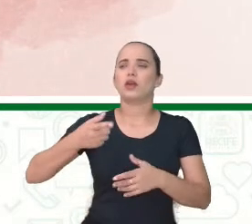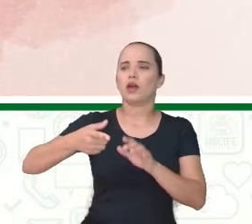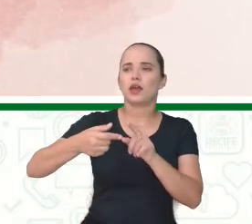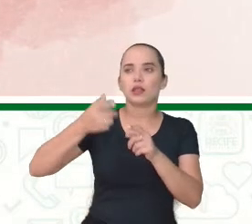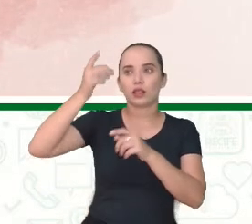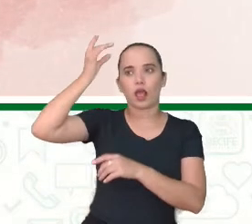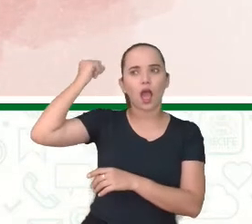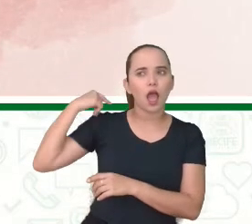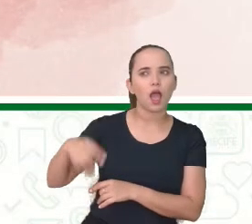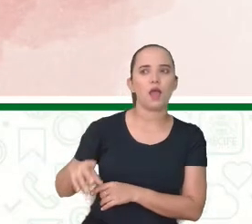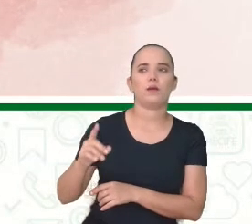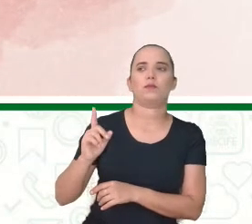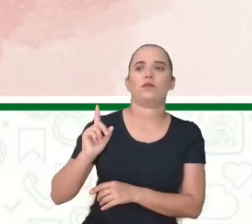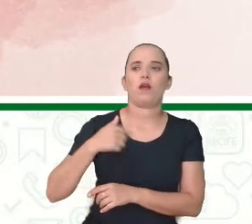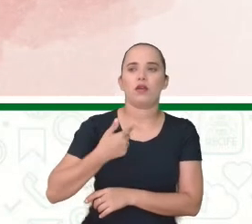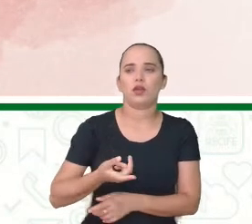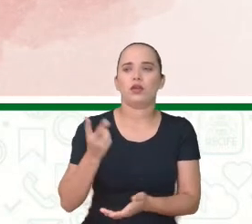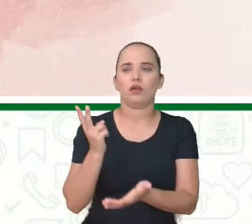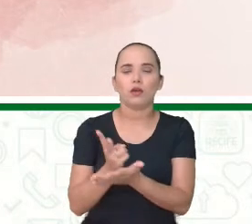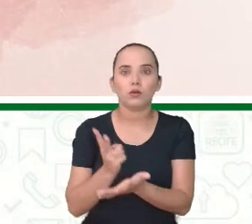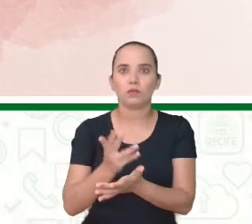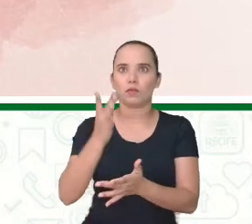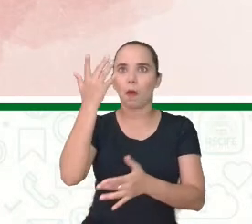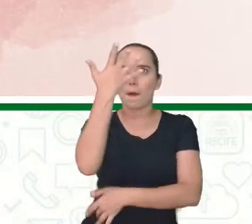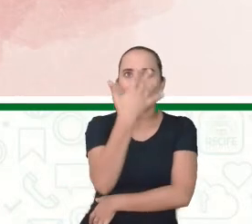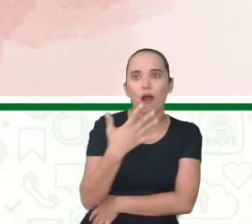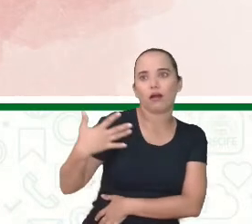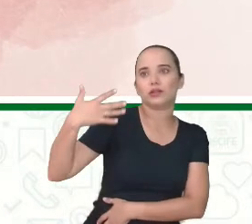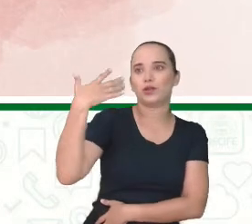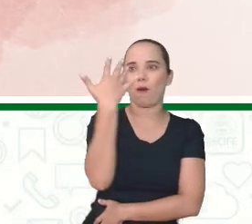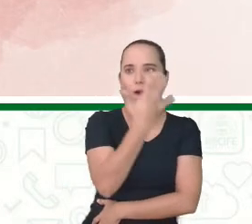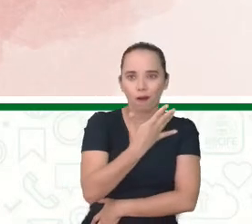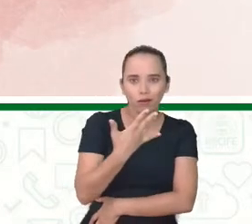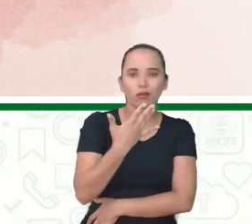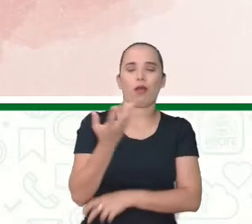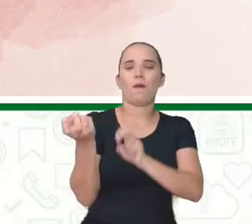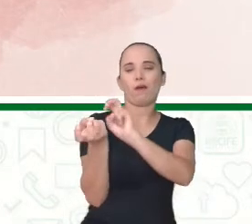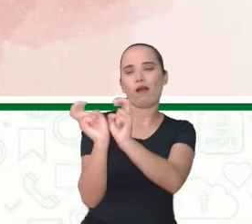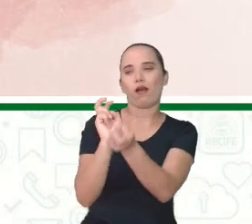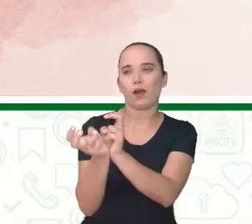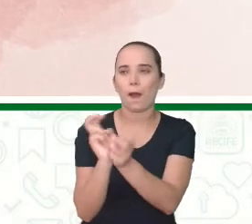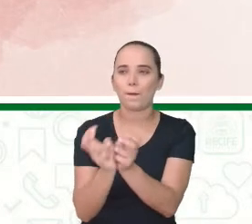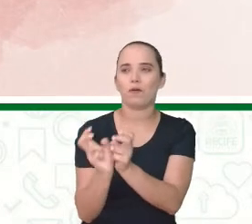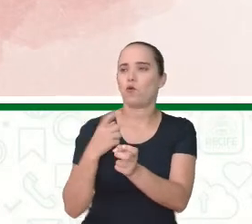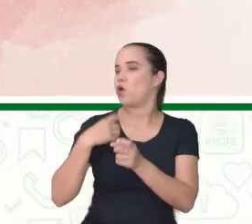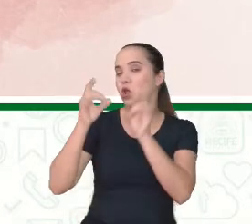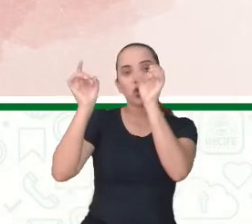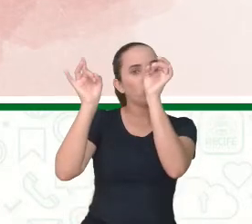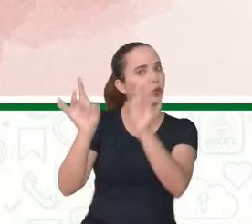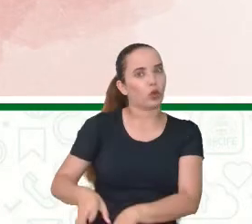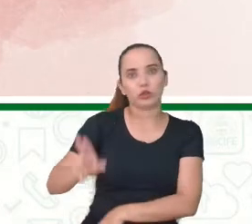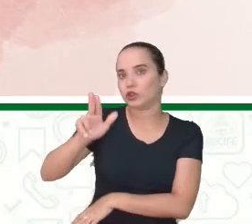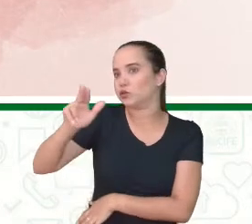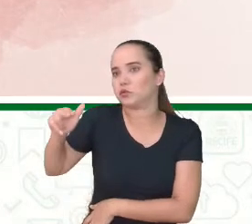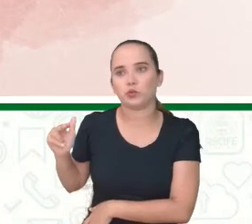sempre busquei conhecer mais dela, o máximo possível.